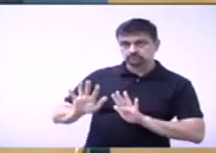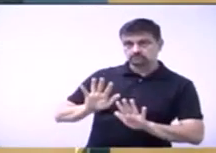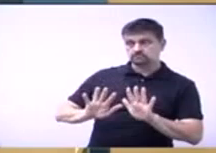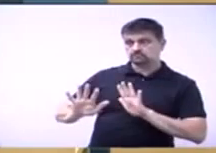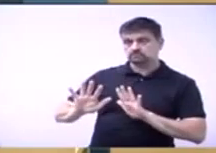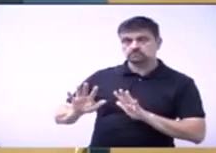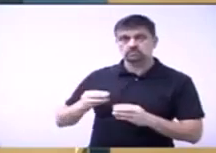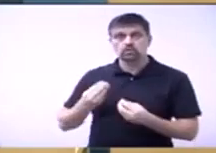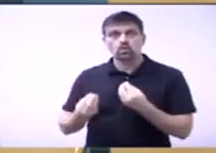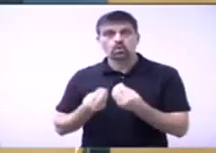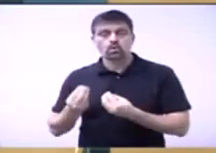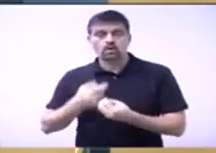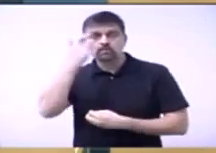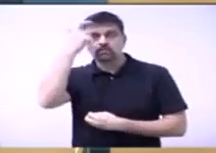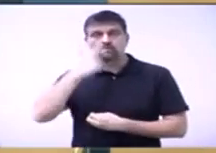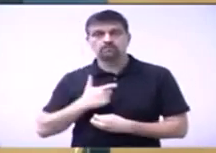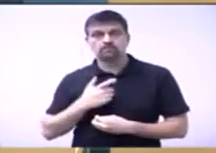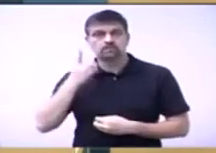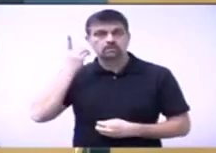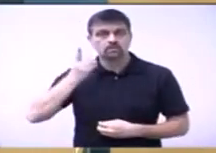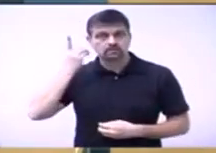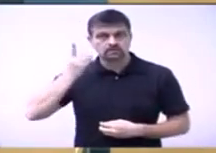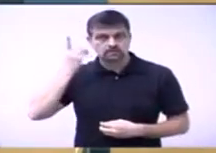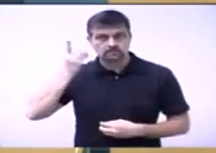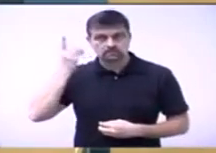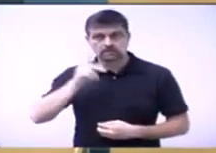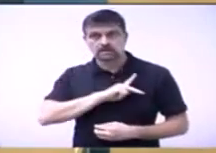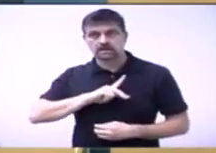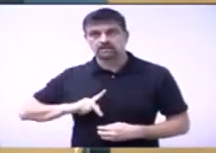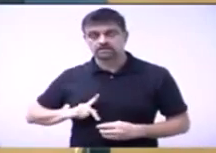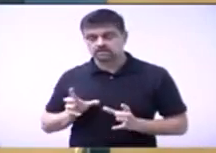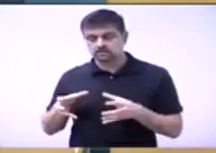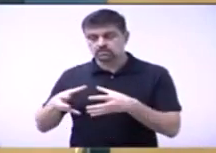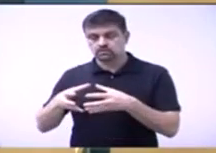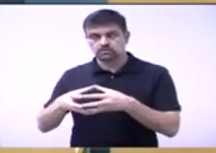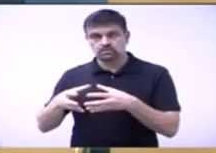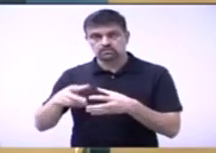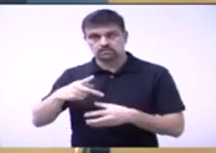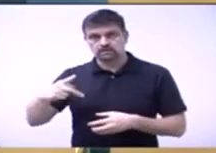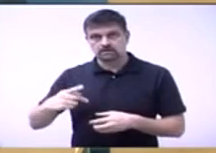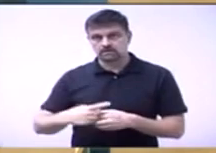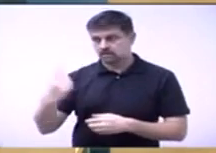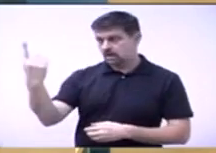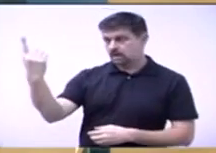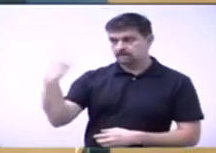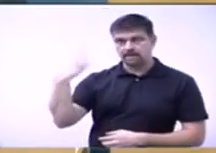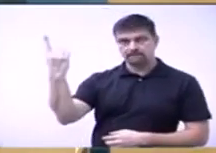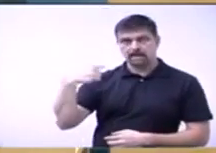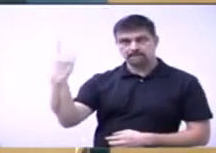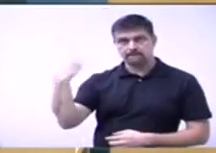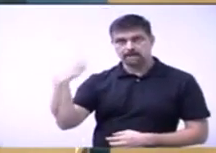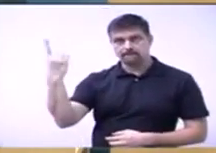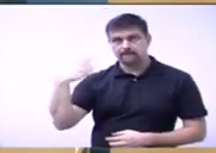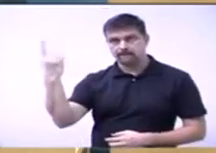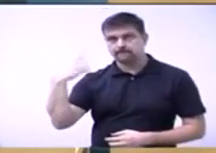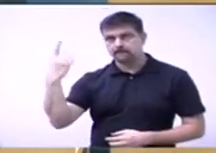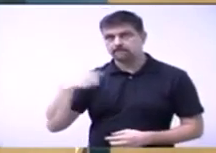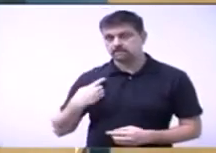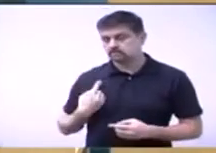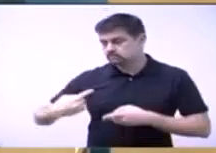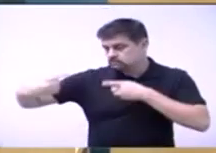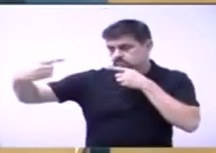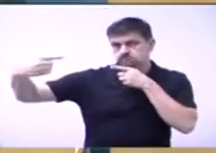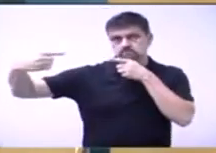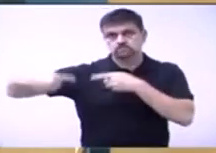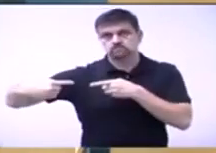no sentido de que o deputado, que é presidente do partido, quer mandar no seu mandato aqui na cidade, o desafio foi